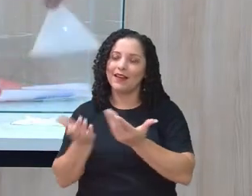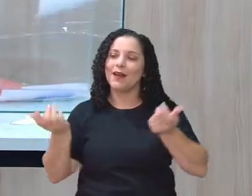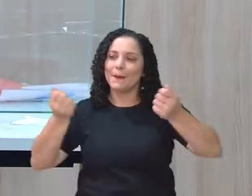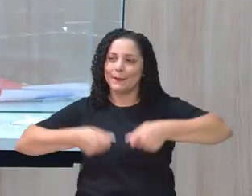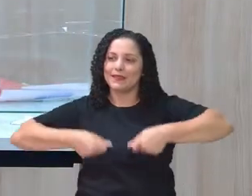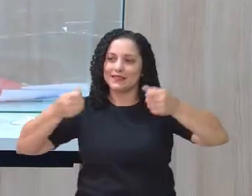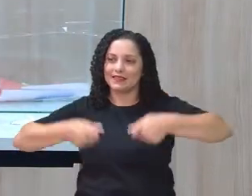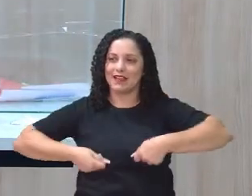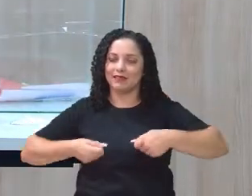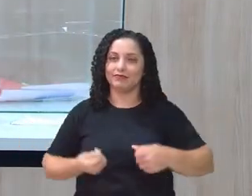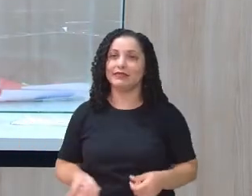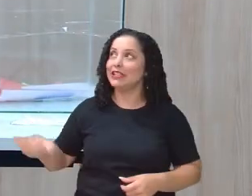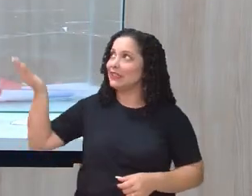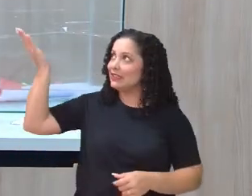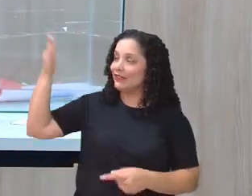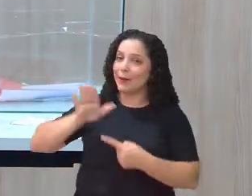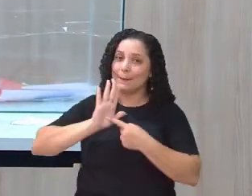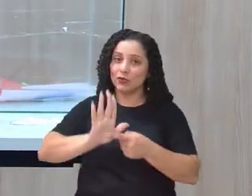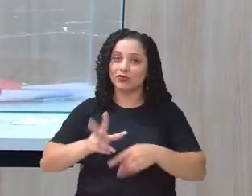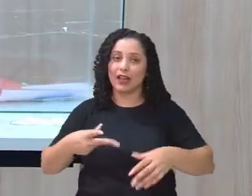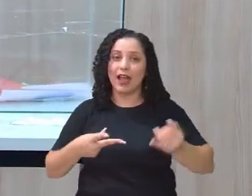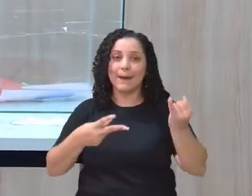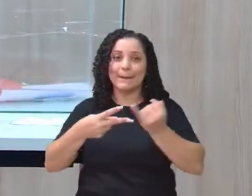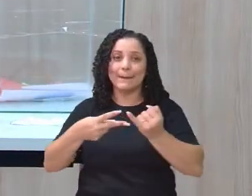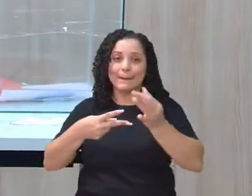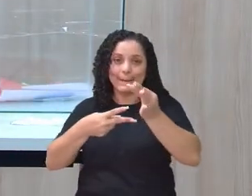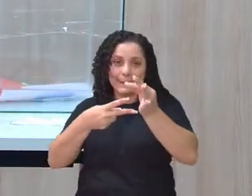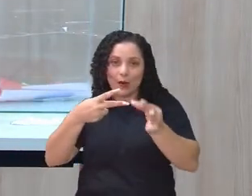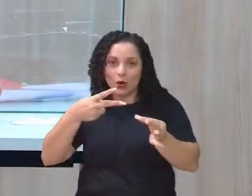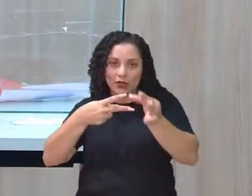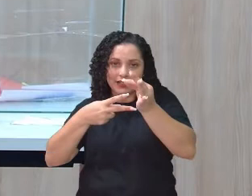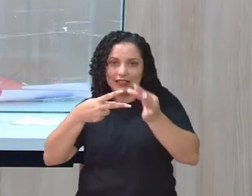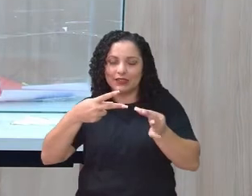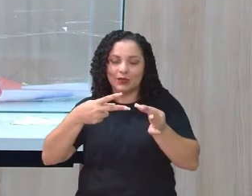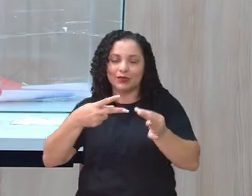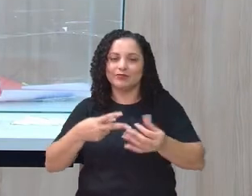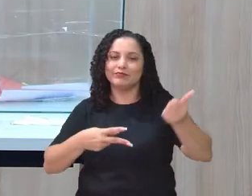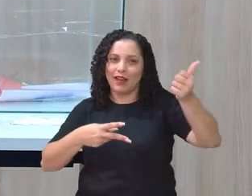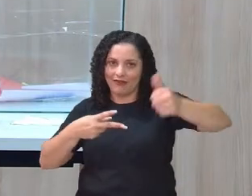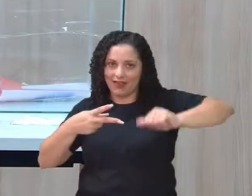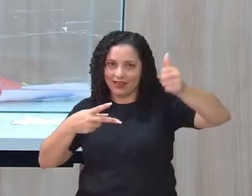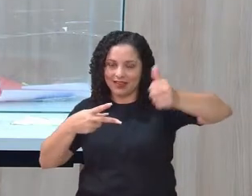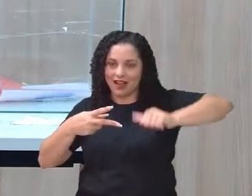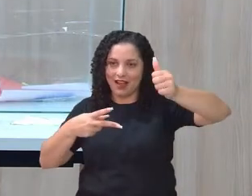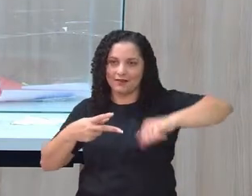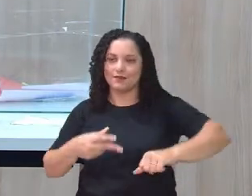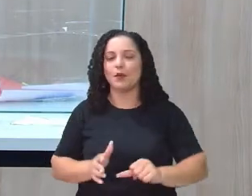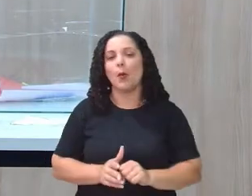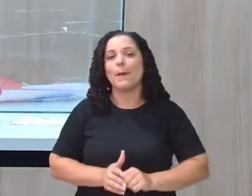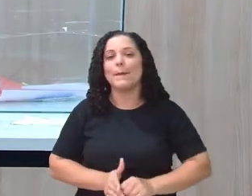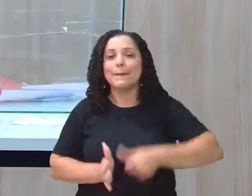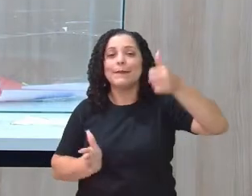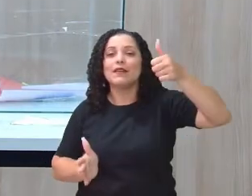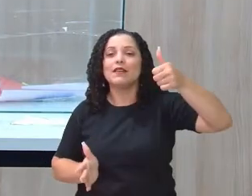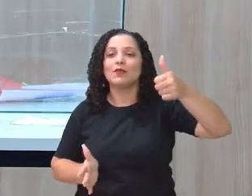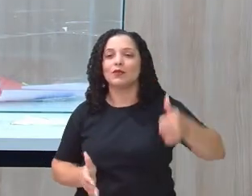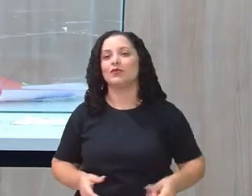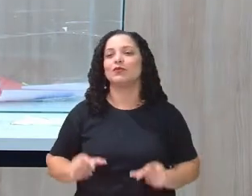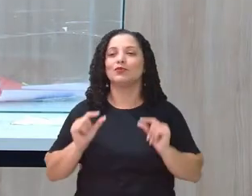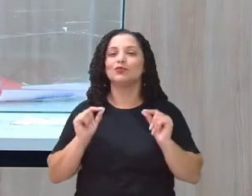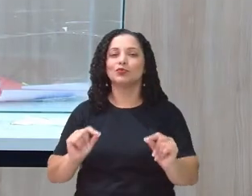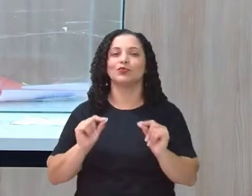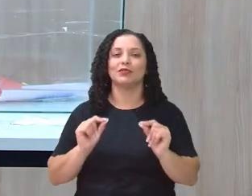alguns polígonos para a gente analisar, certo? O primeiro polígono que eu coloquei